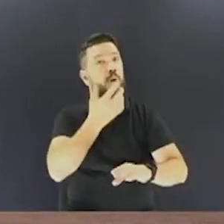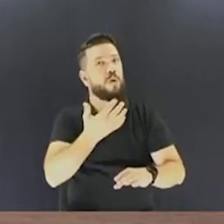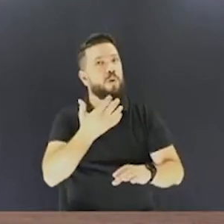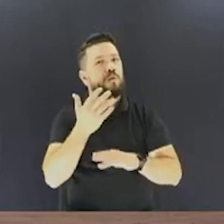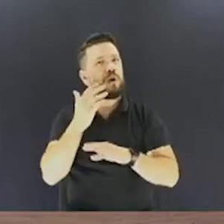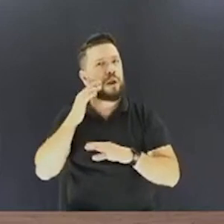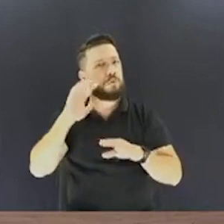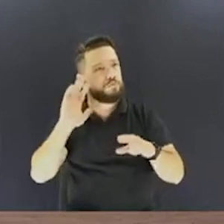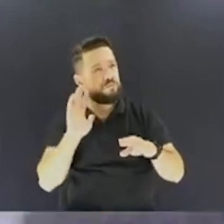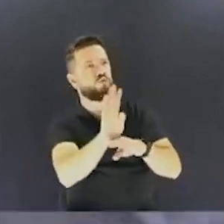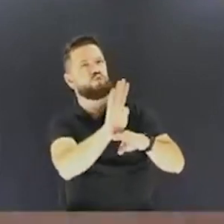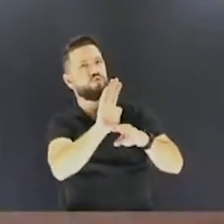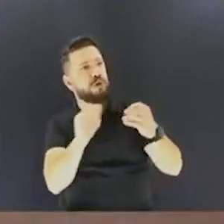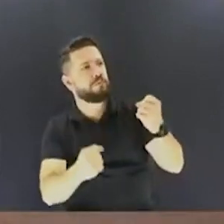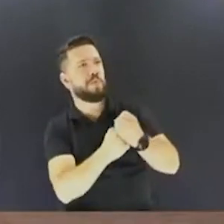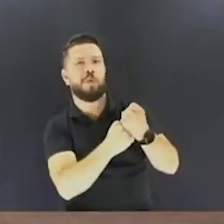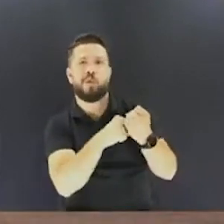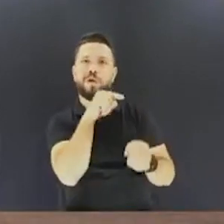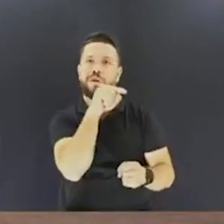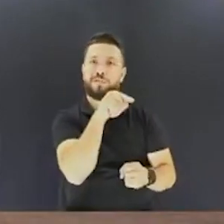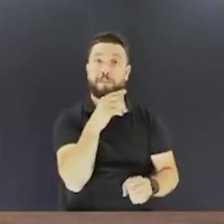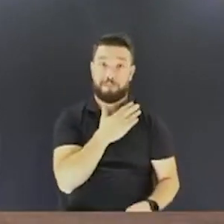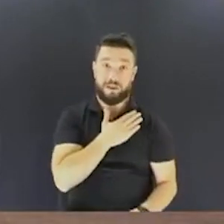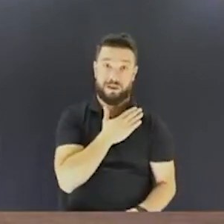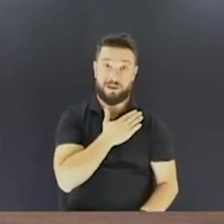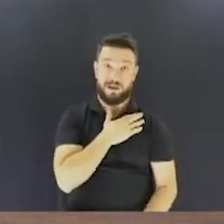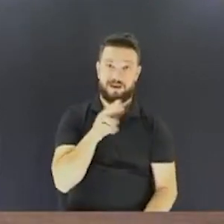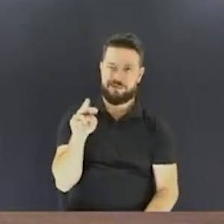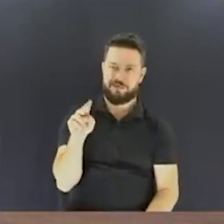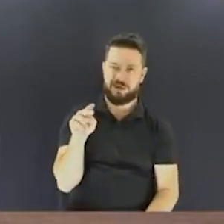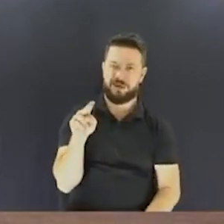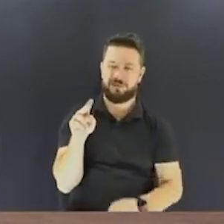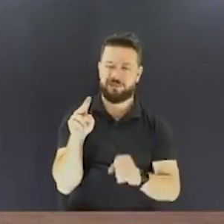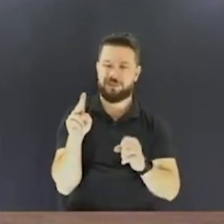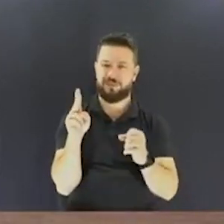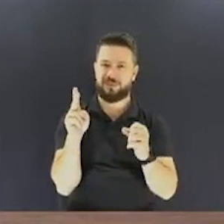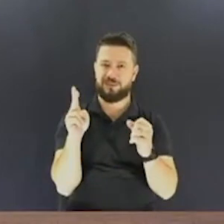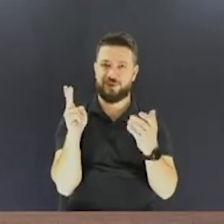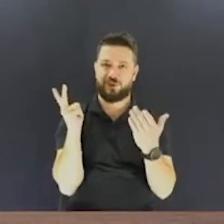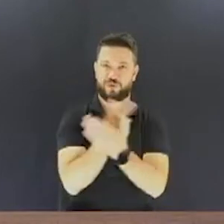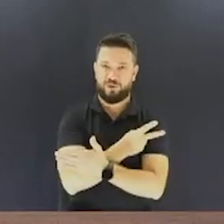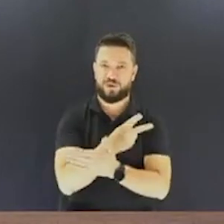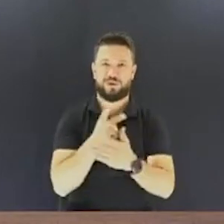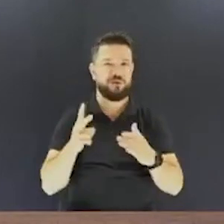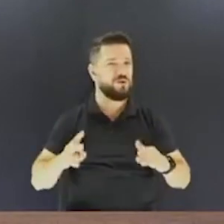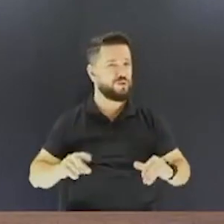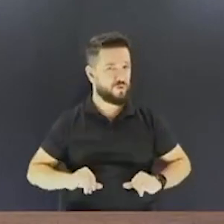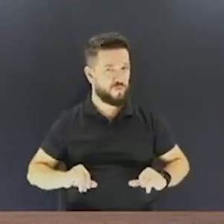causa, tanto quanto você. A minha irmã sofreu essa doença rara, por nome de ela,